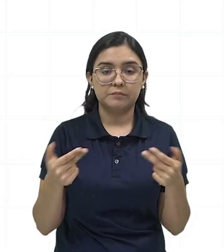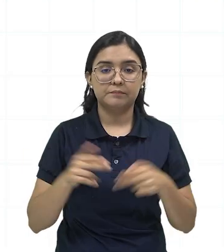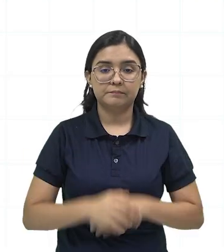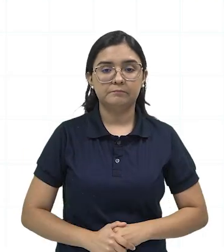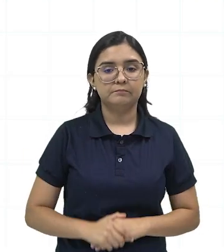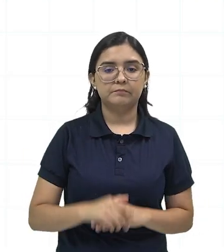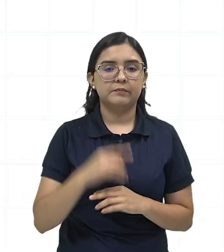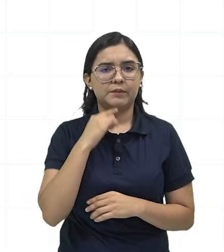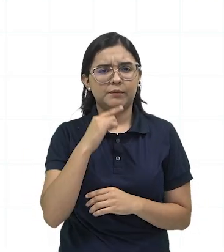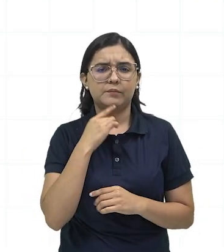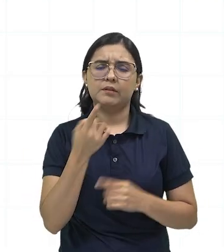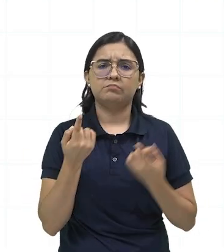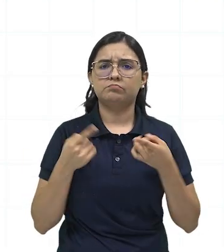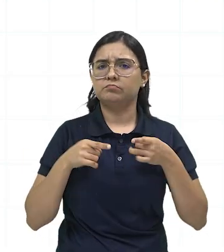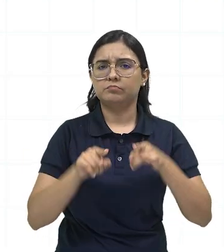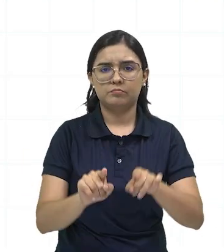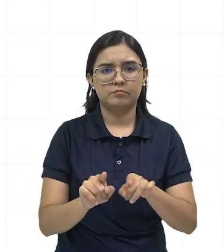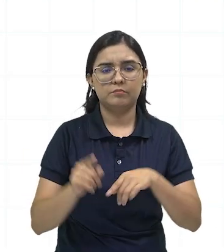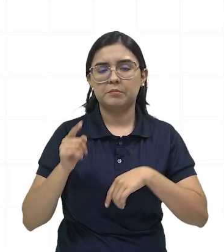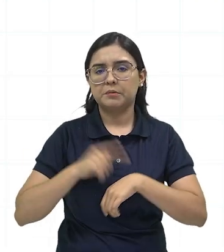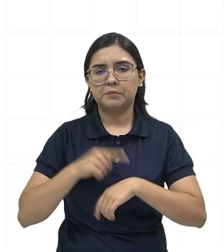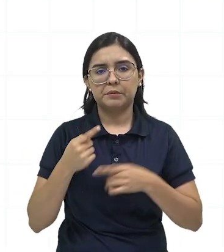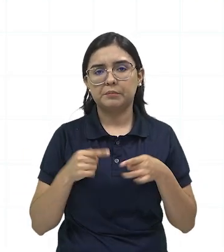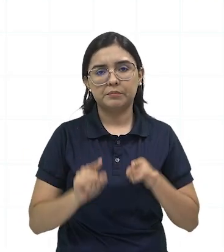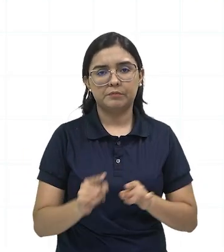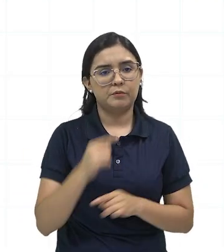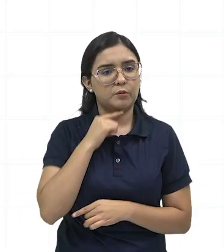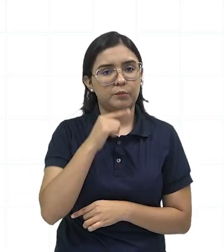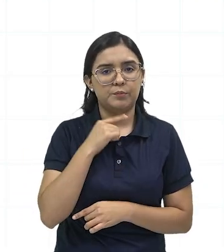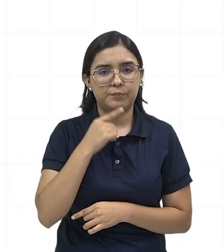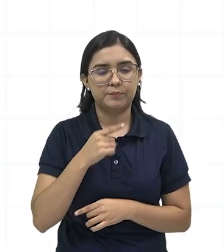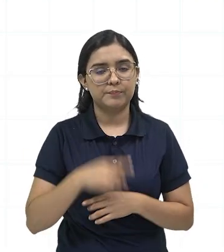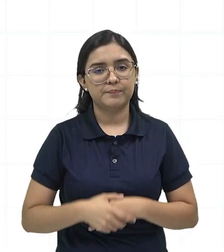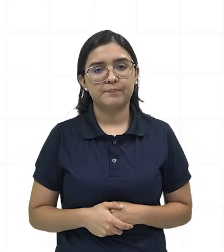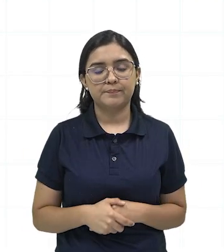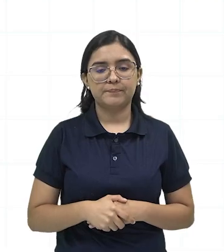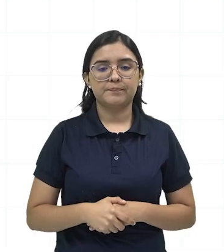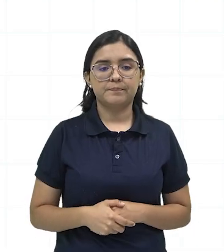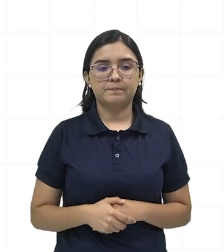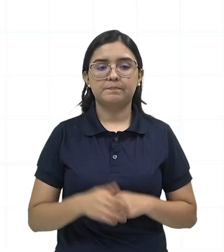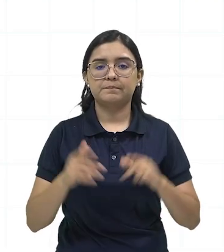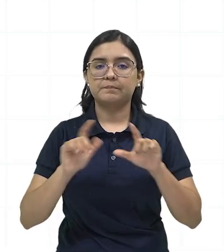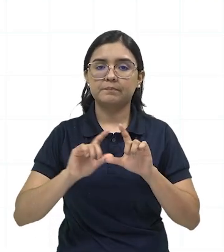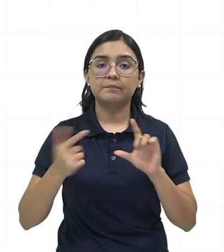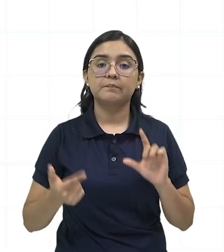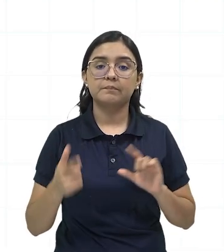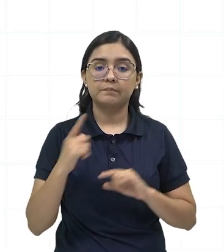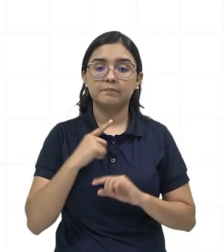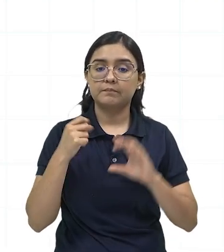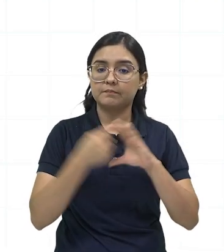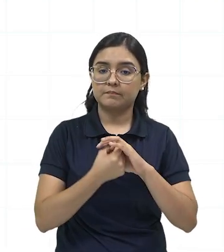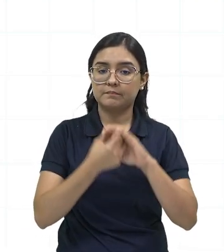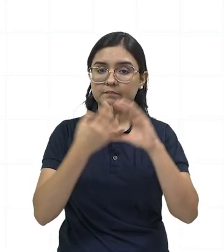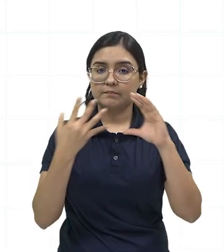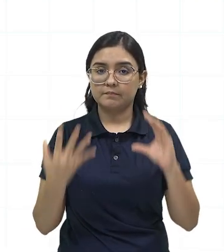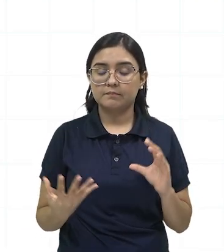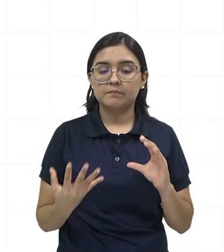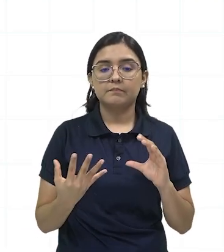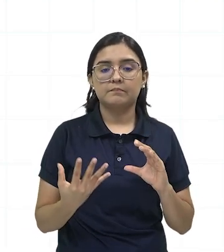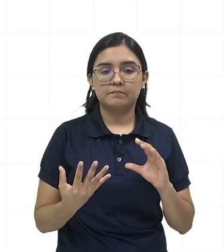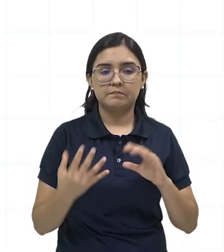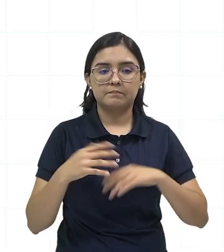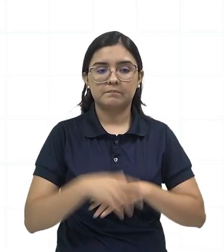então não há possibilidade de você fazer as duas coisas ao mesmo tempo. Então, o paradoxo, ele tem essa característica de estar no